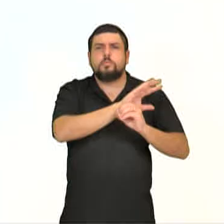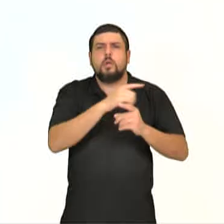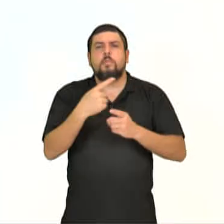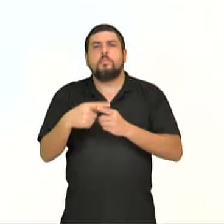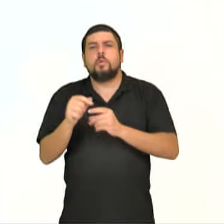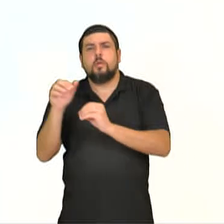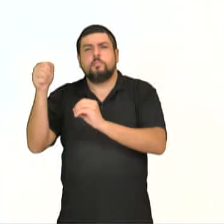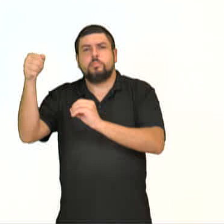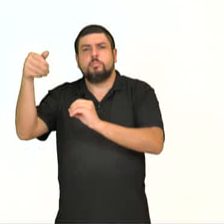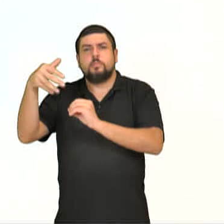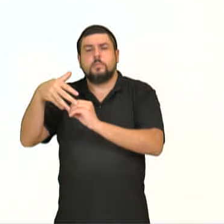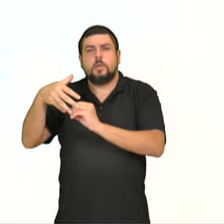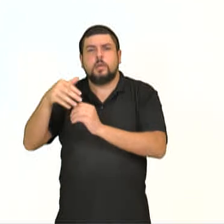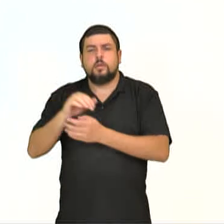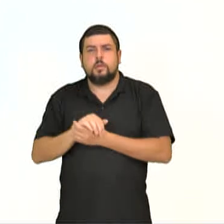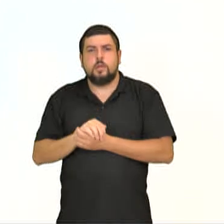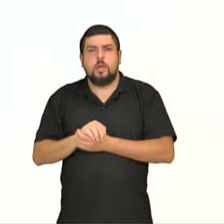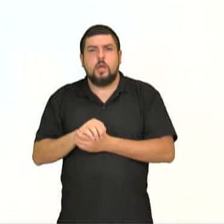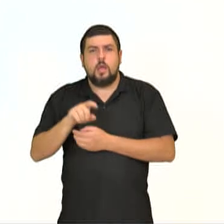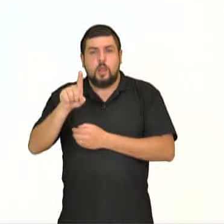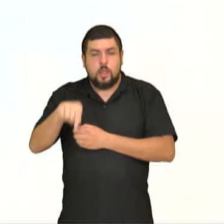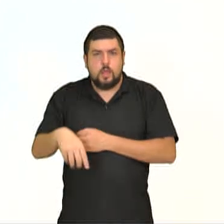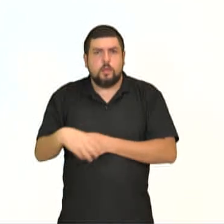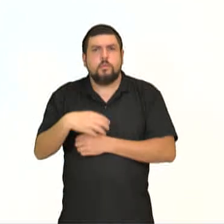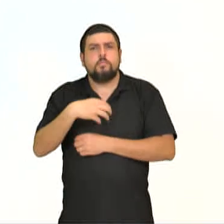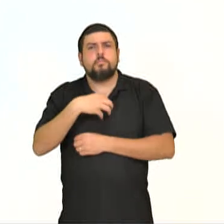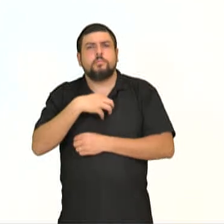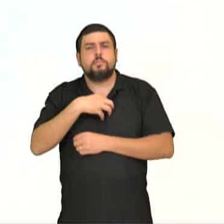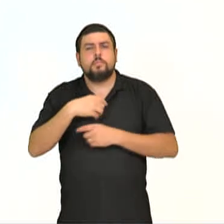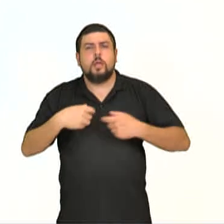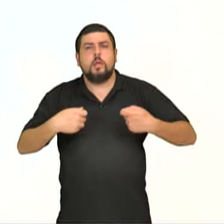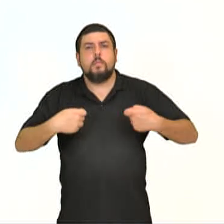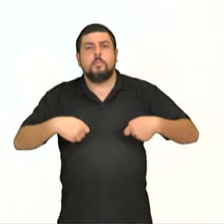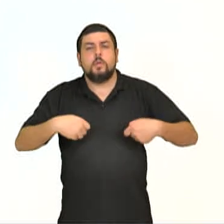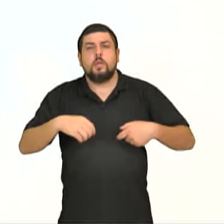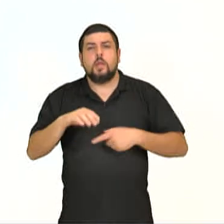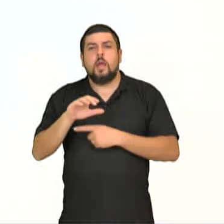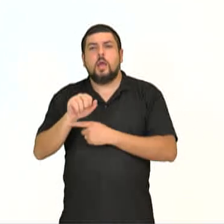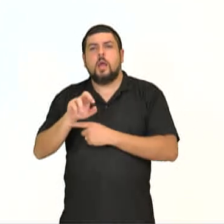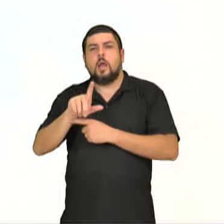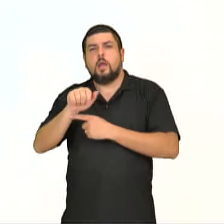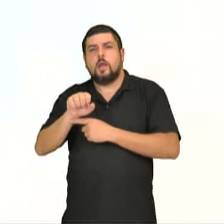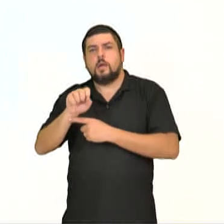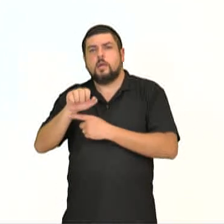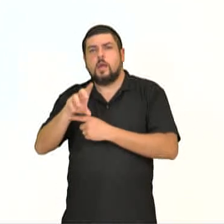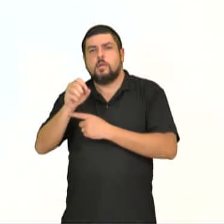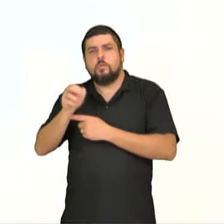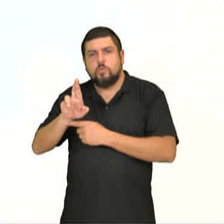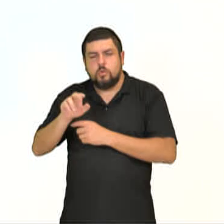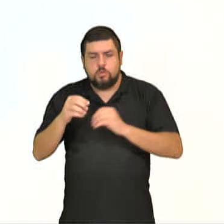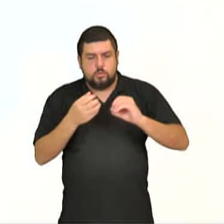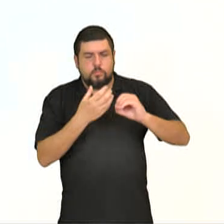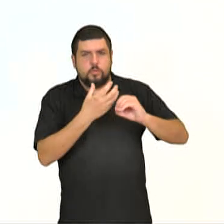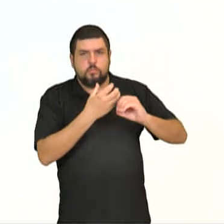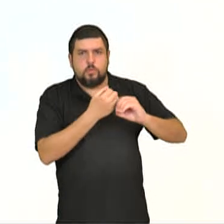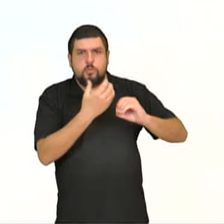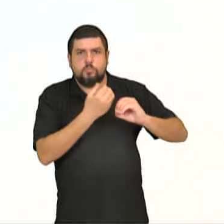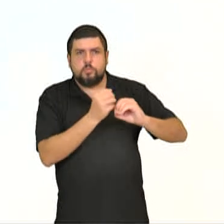são definidas para cargas sensoras. Eu preciso de uma carga sensor para poder definir o campo. E essa carga